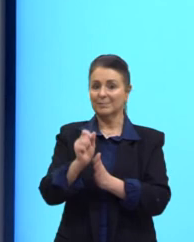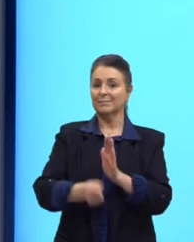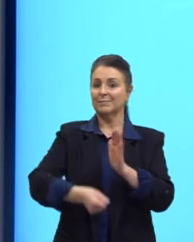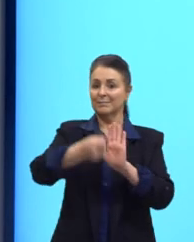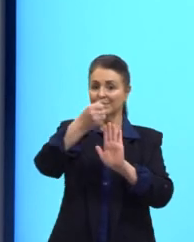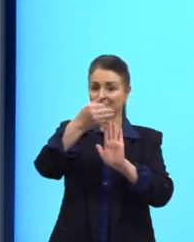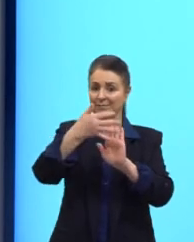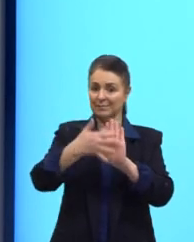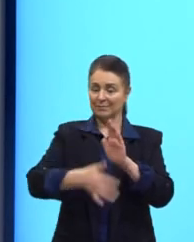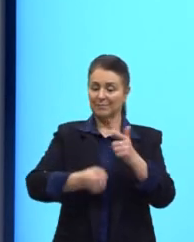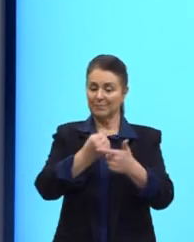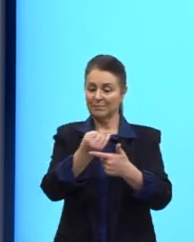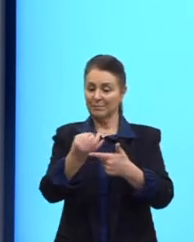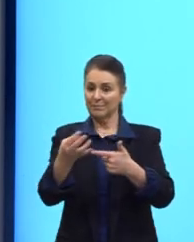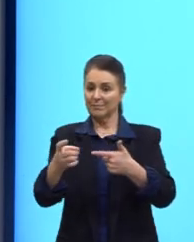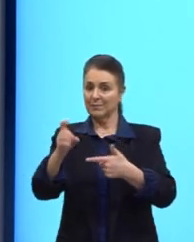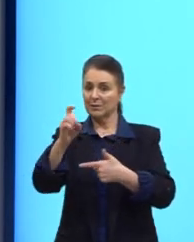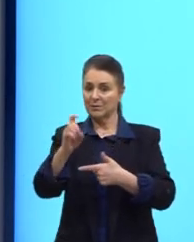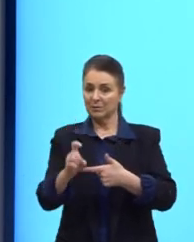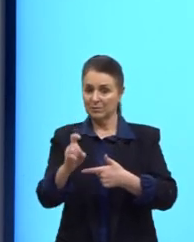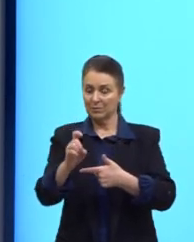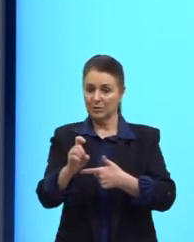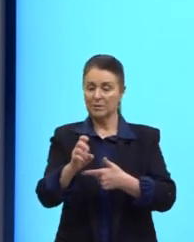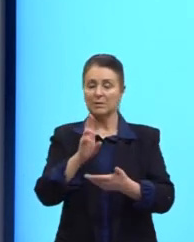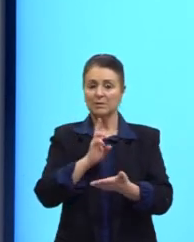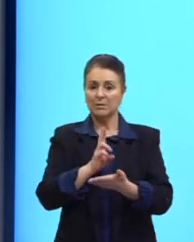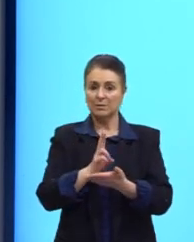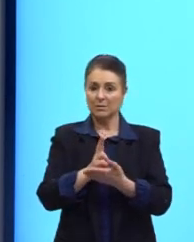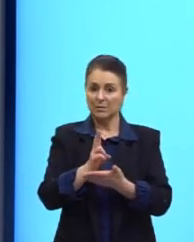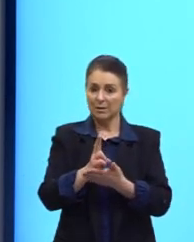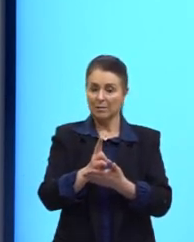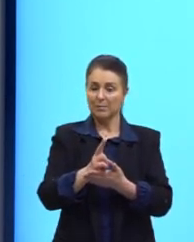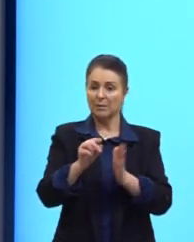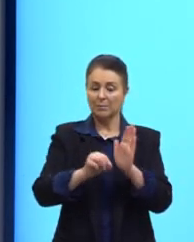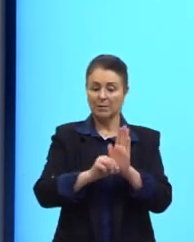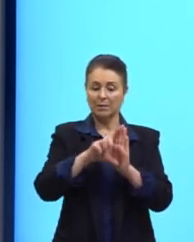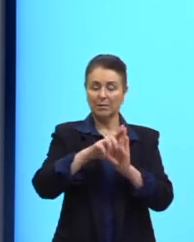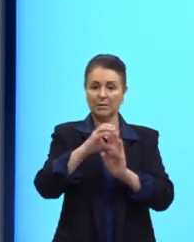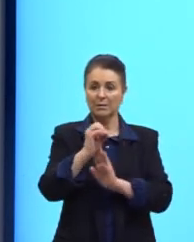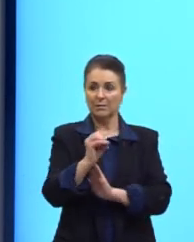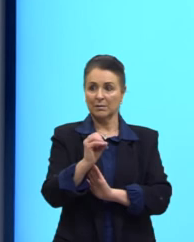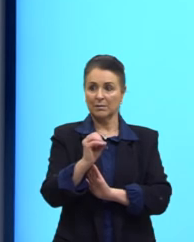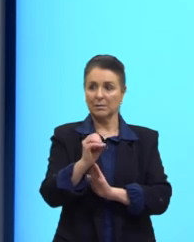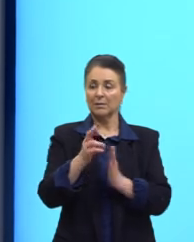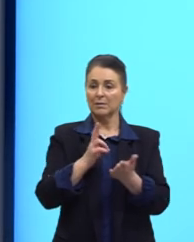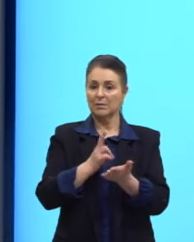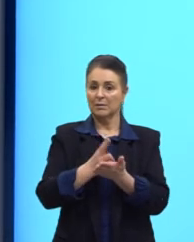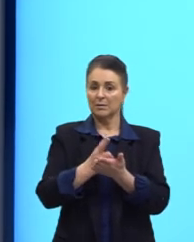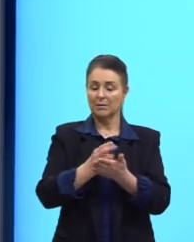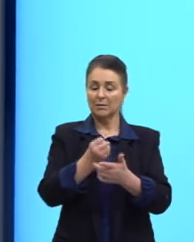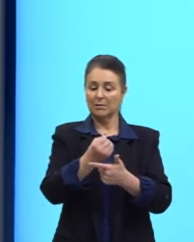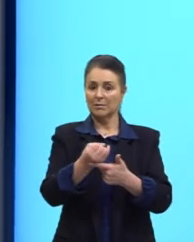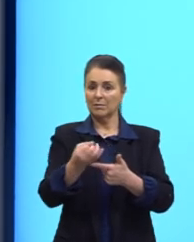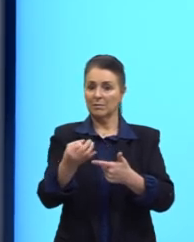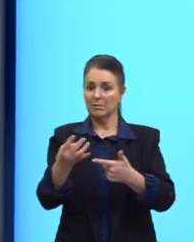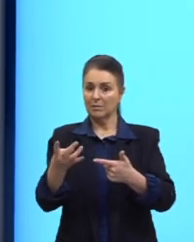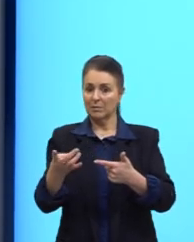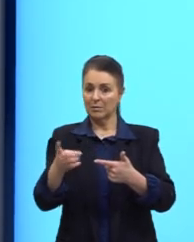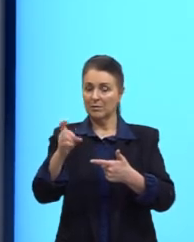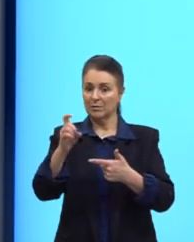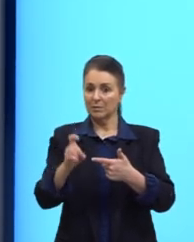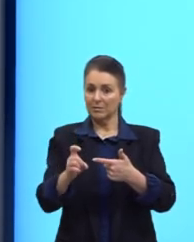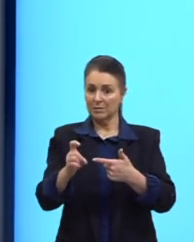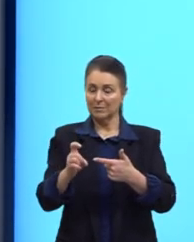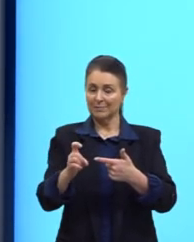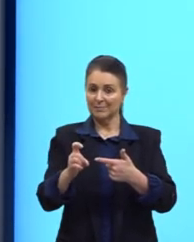dos logaritmos o x deve ser um número maior do que zero sempre gente o logaritmando tem que ser maior do